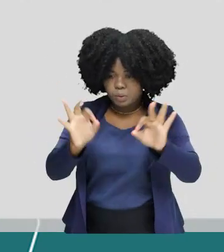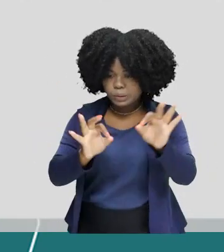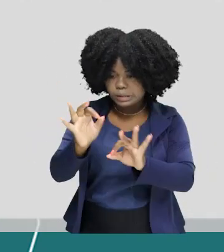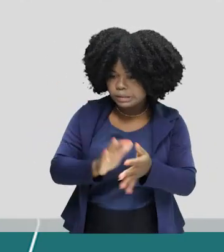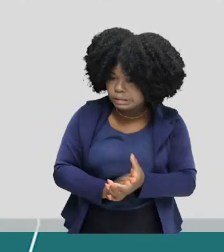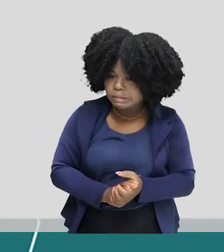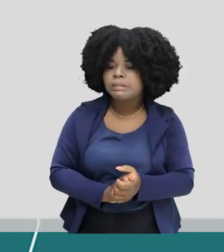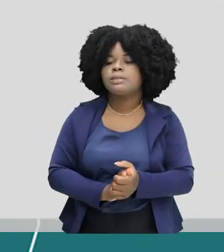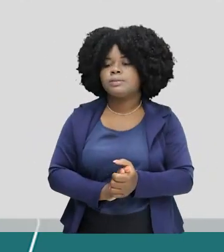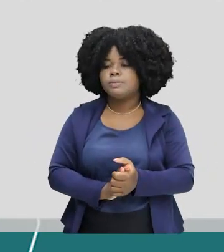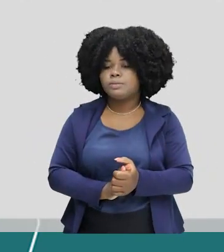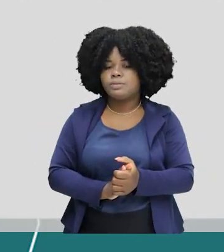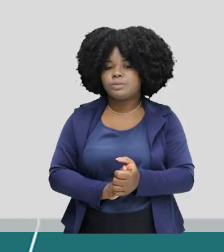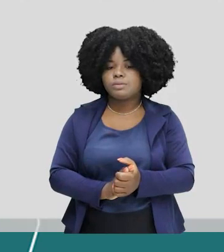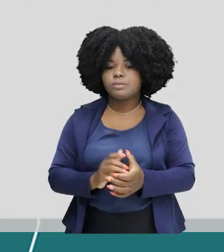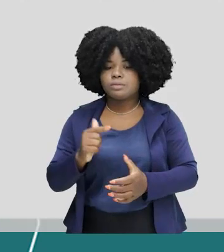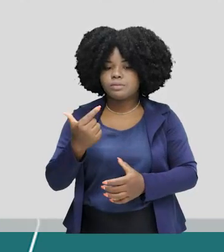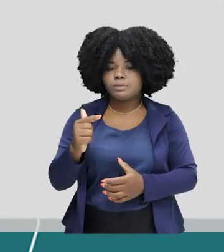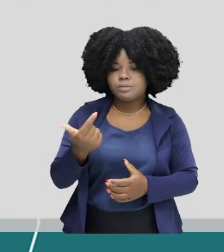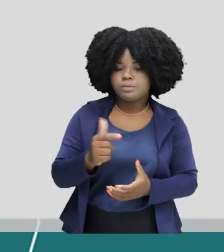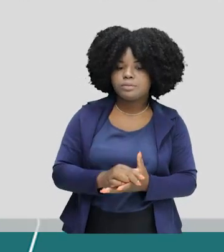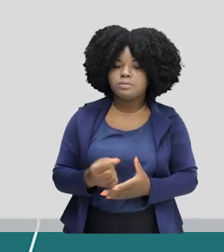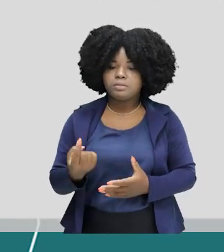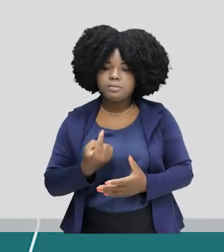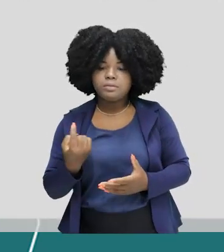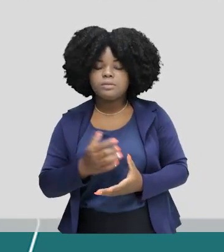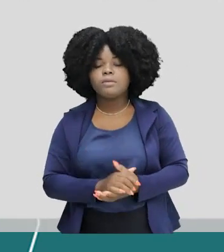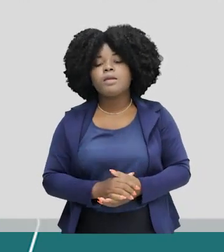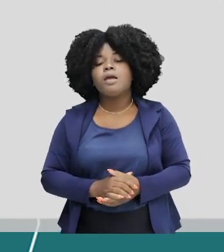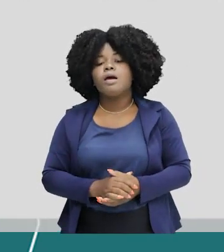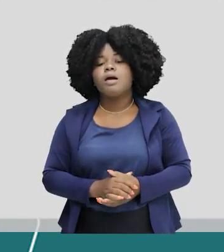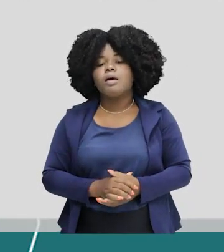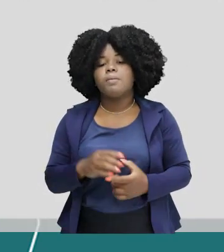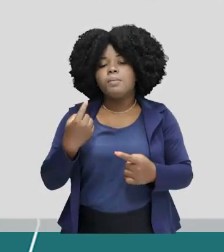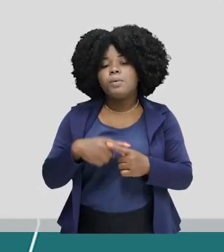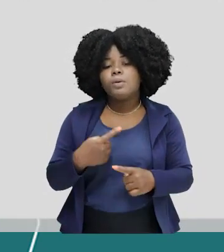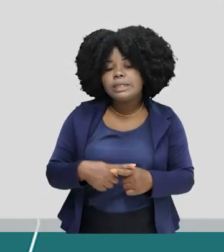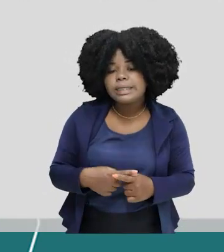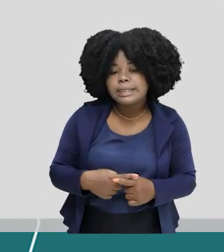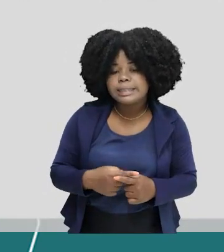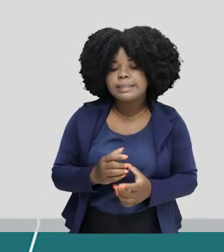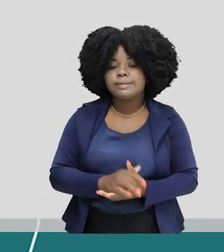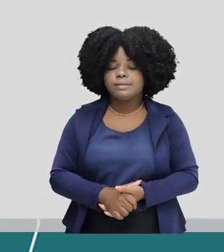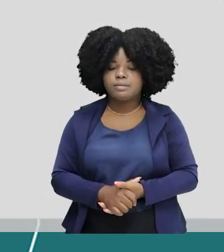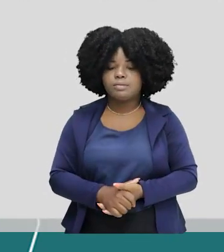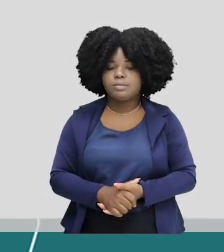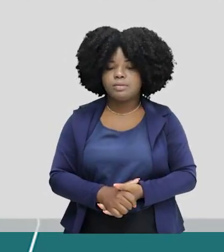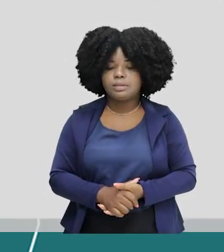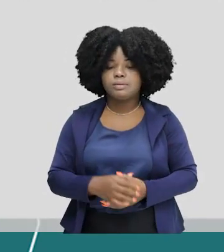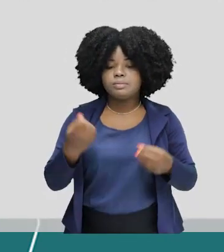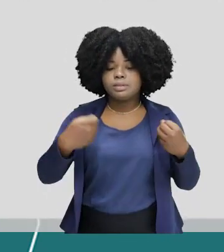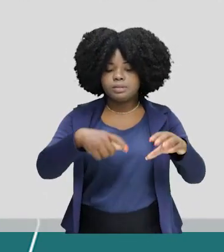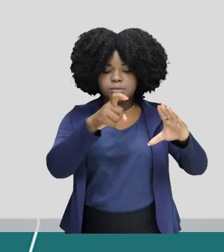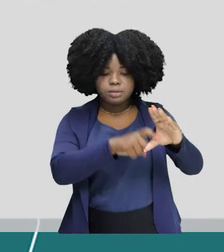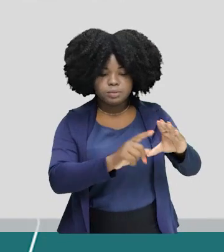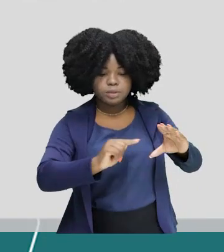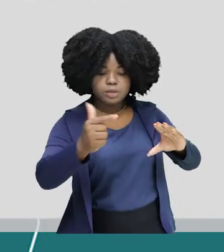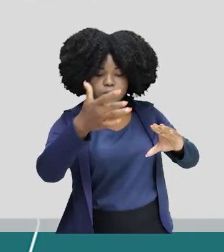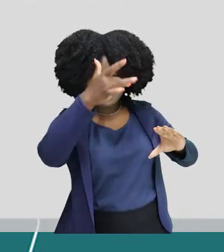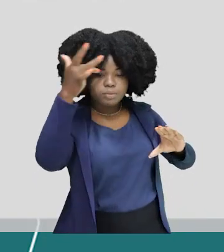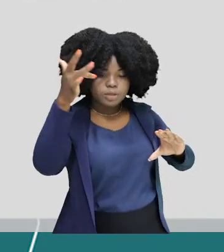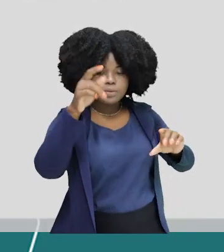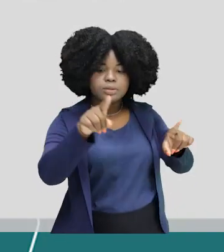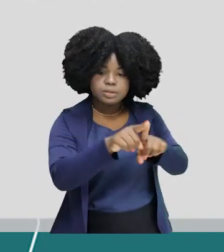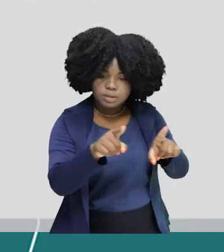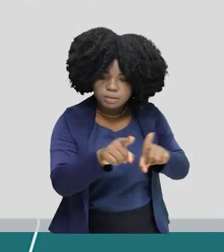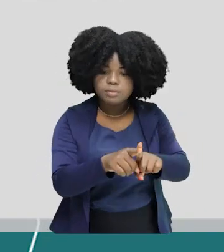das contas, como a gente cumpre tarefas muito pontuais, muito específicas, a gente acaba dependendo também das outras pessoas